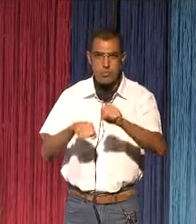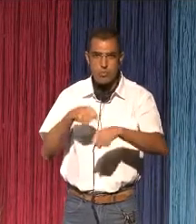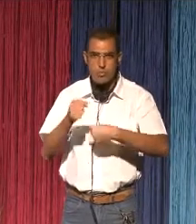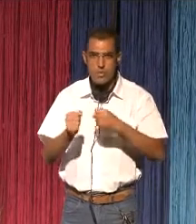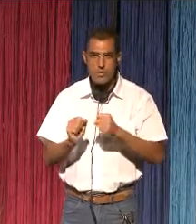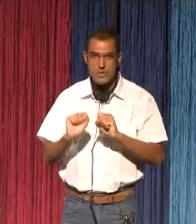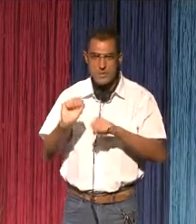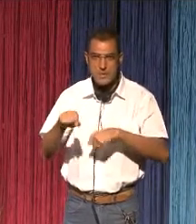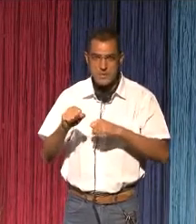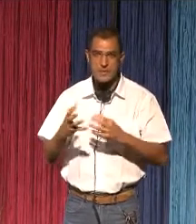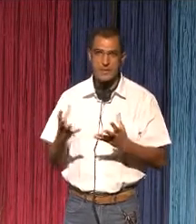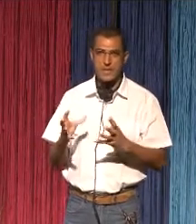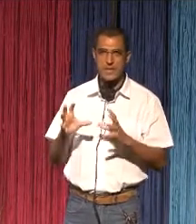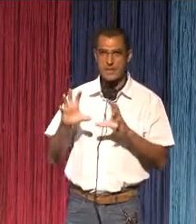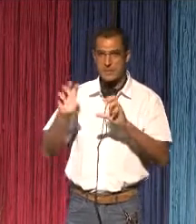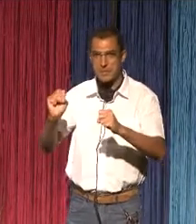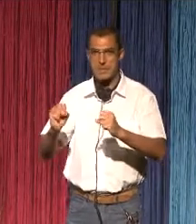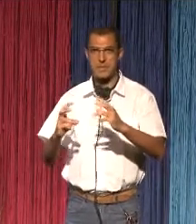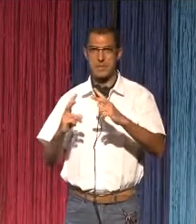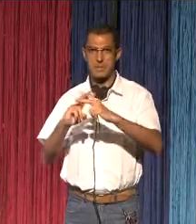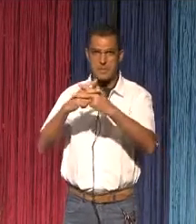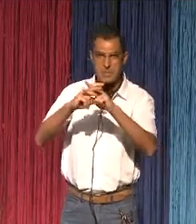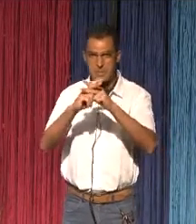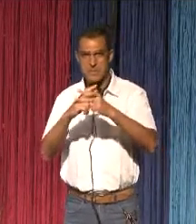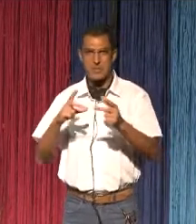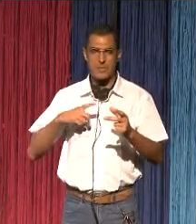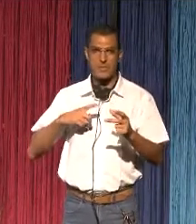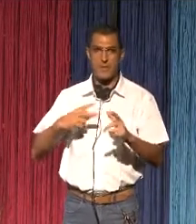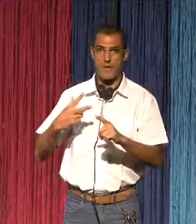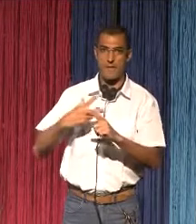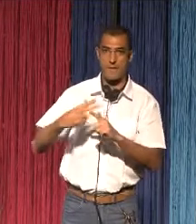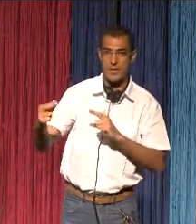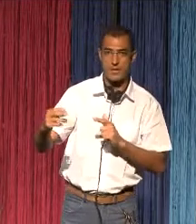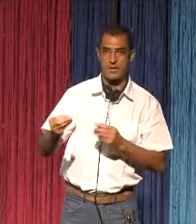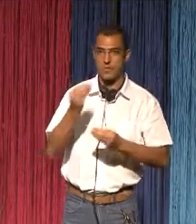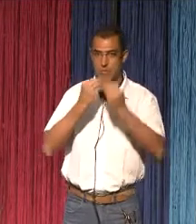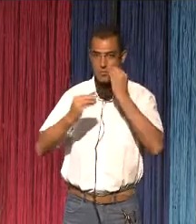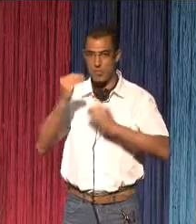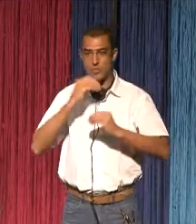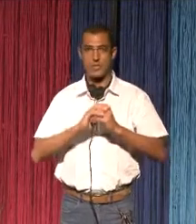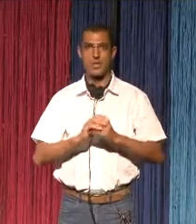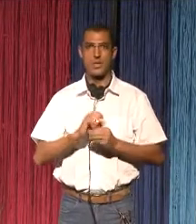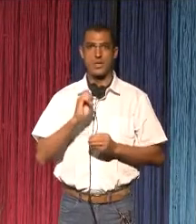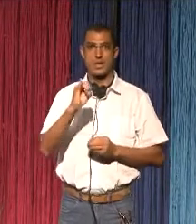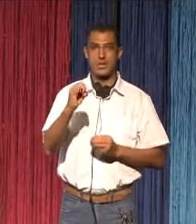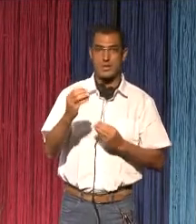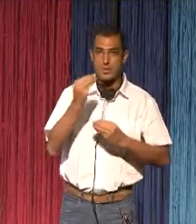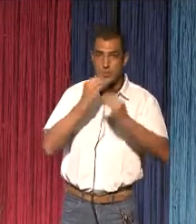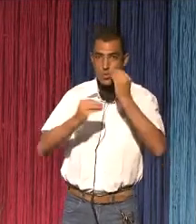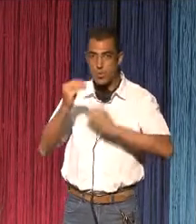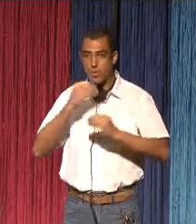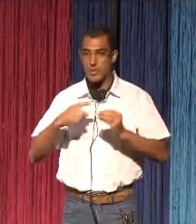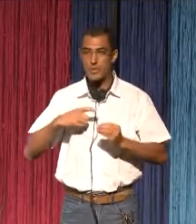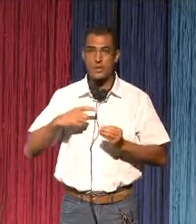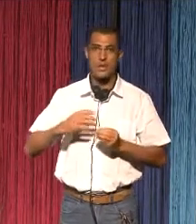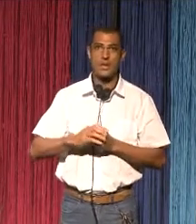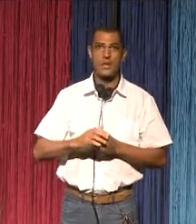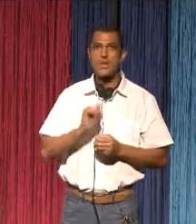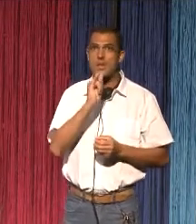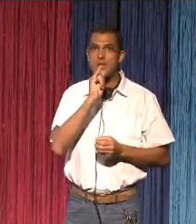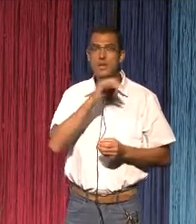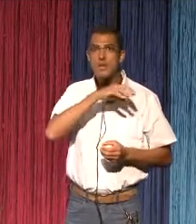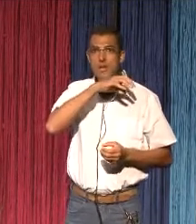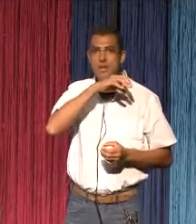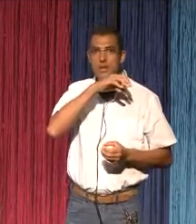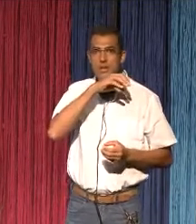na morte do dia a dia, se ele está comendo, o medo dele é de ser comido, porque se ele se entretém